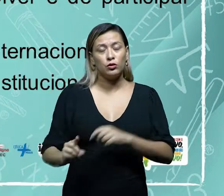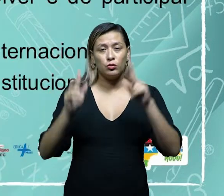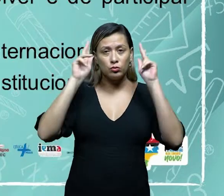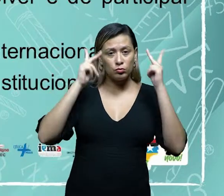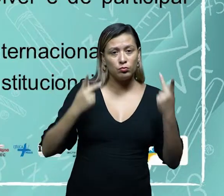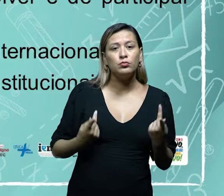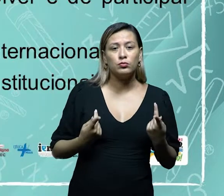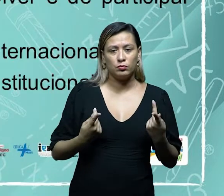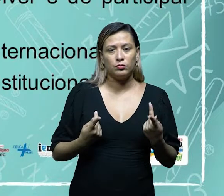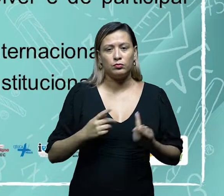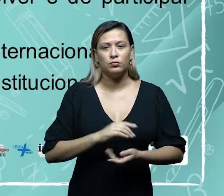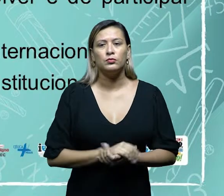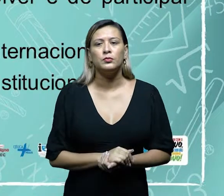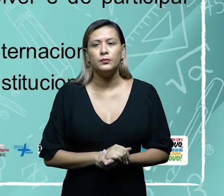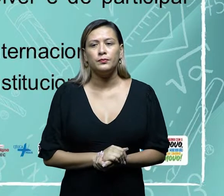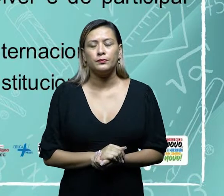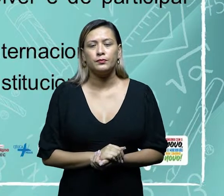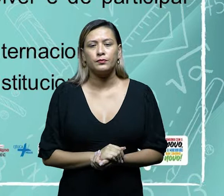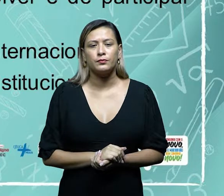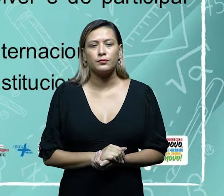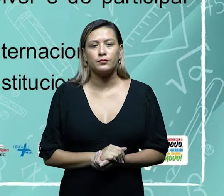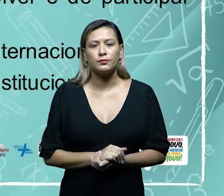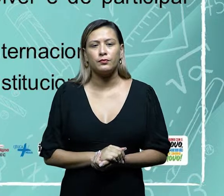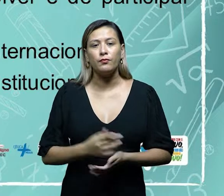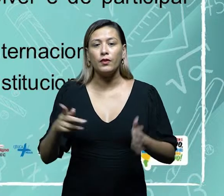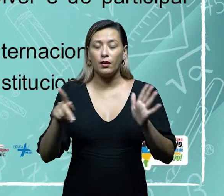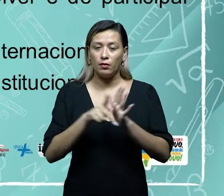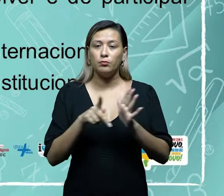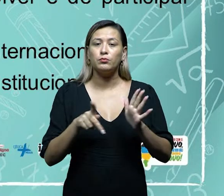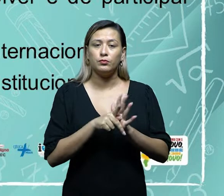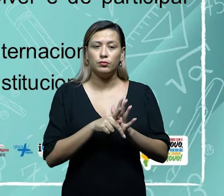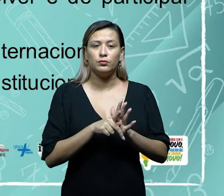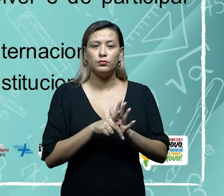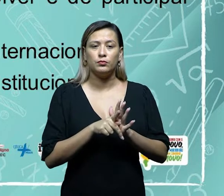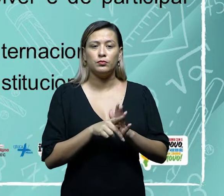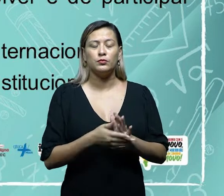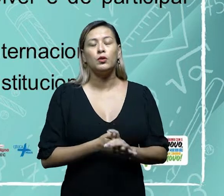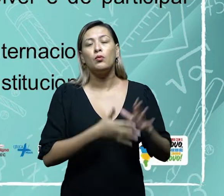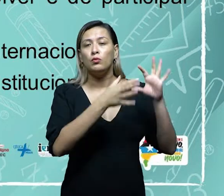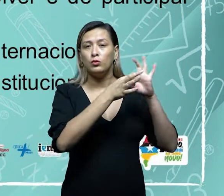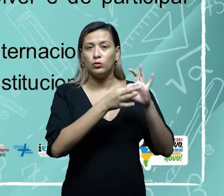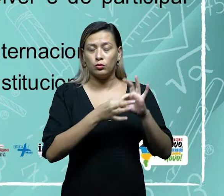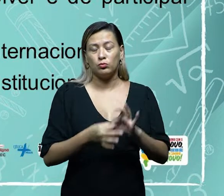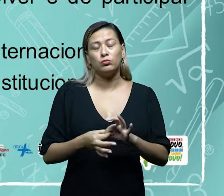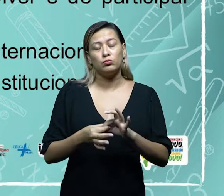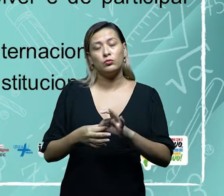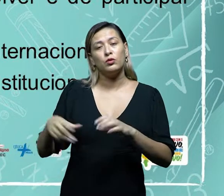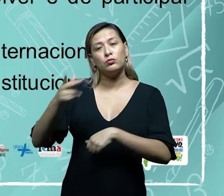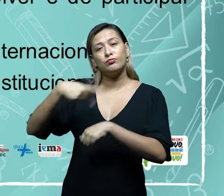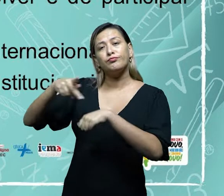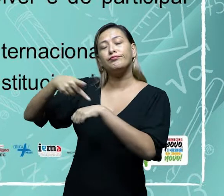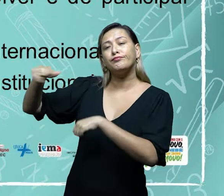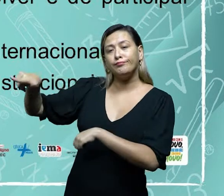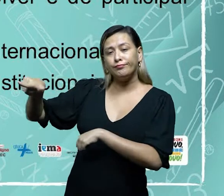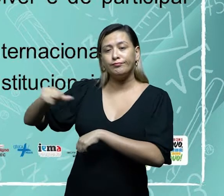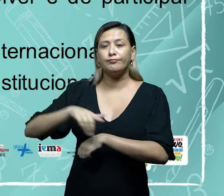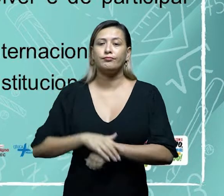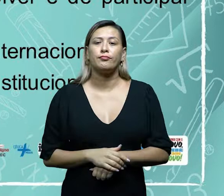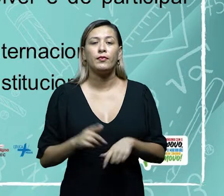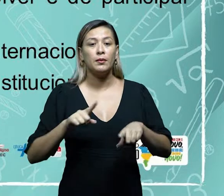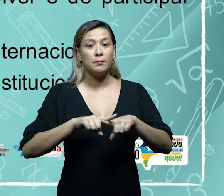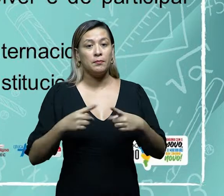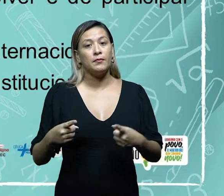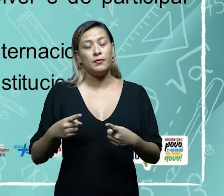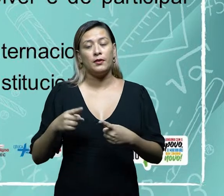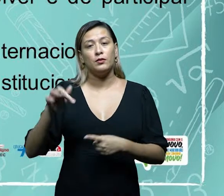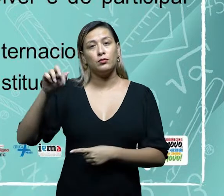fundamentais. Os direitos humanos, eles são previstos no ordenamento internacional. Já os direitos